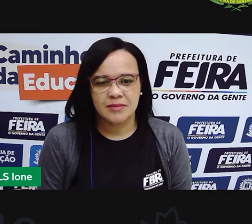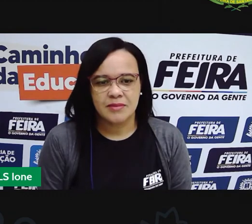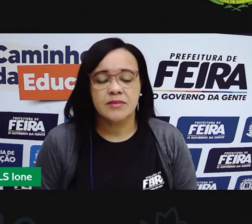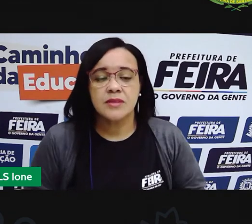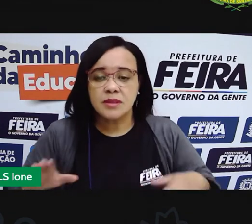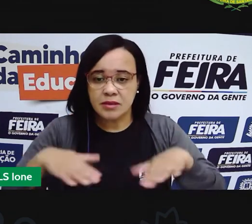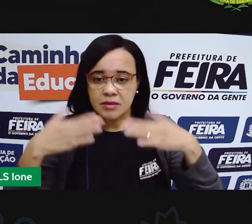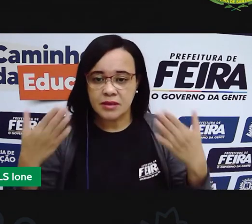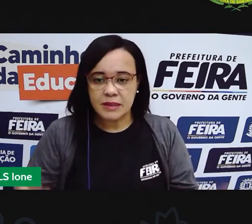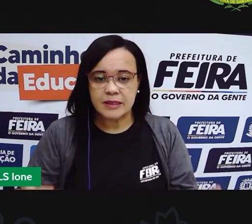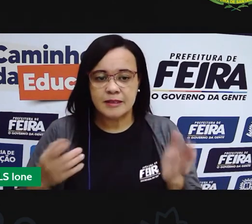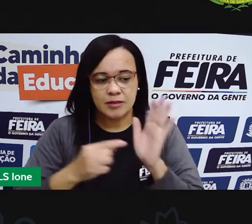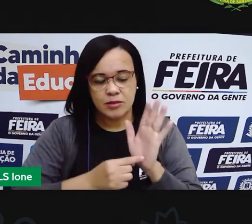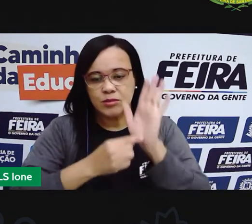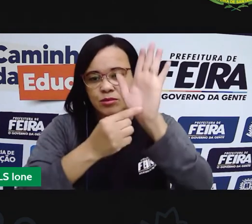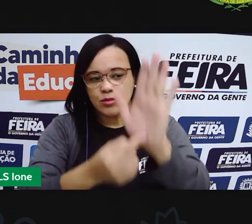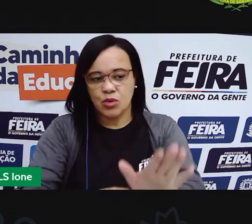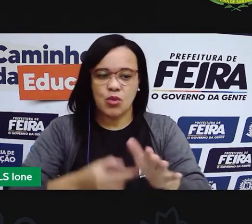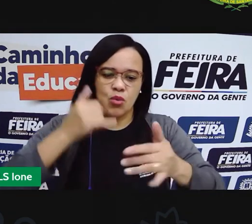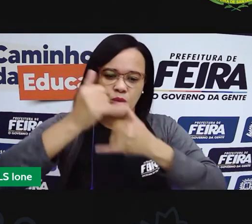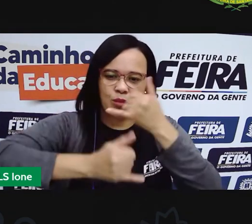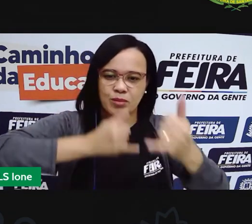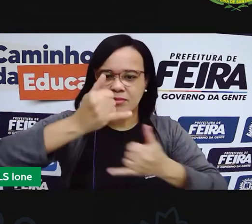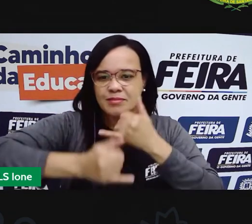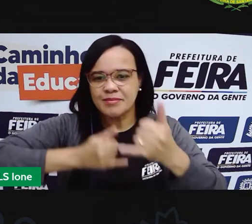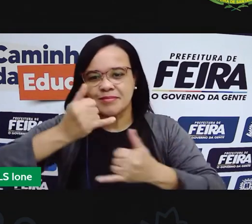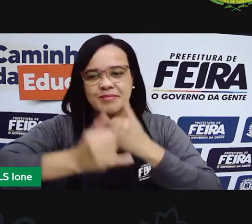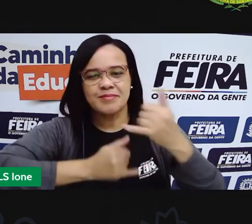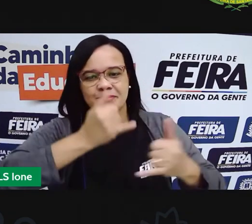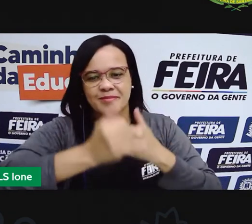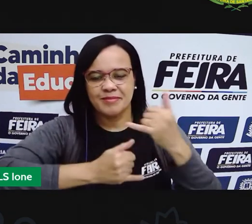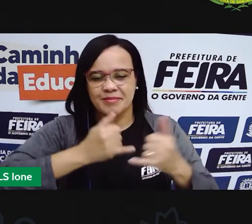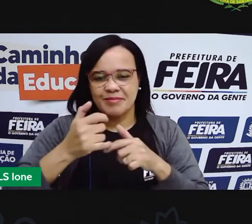Então, agora eu mostro aqui para vocês um jogo.